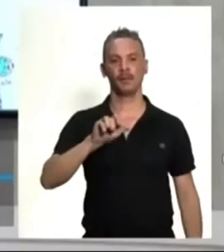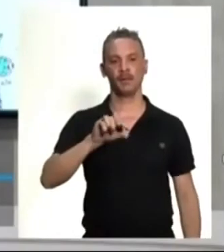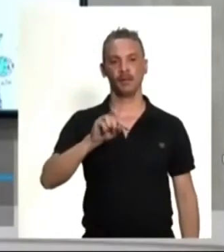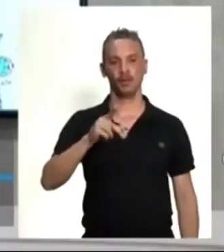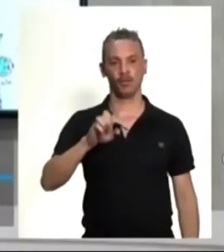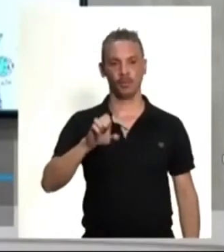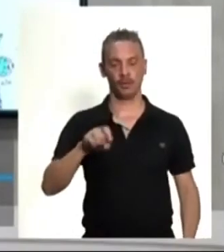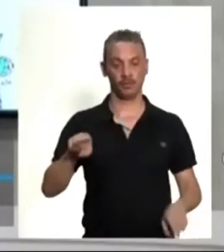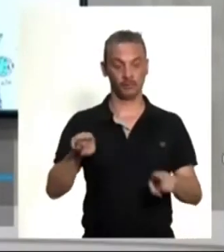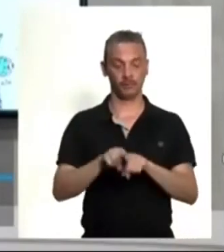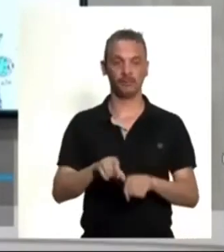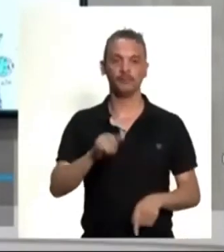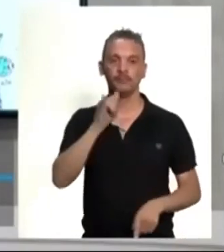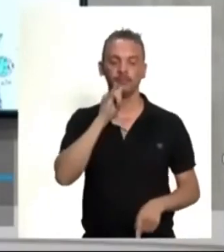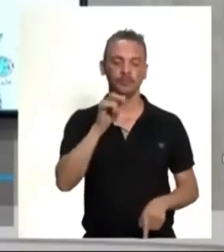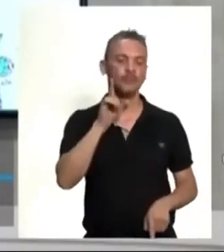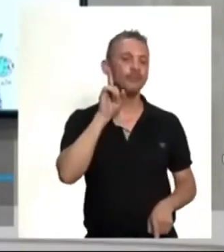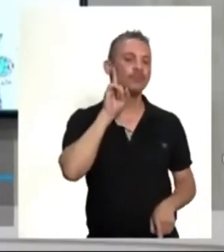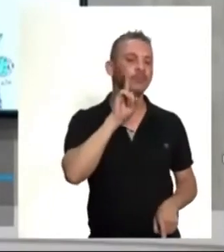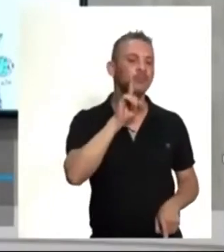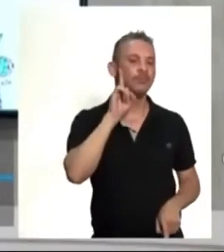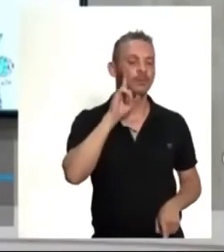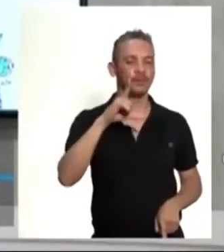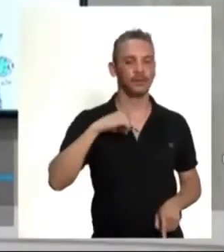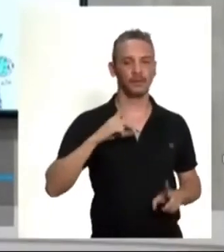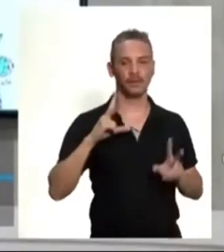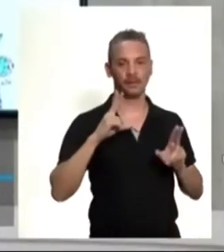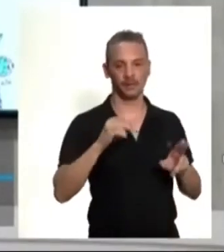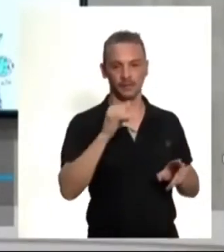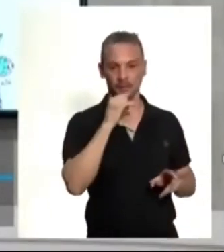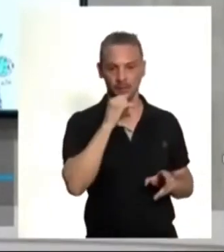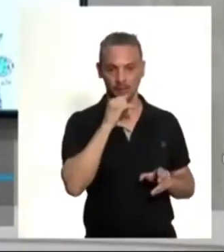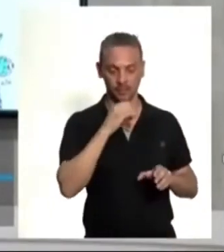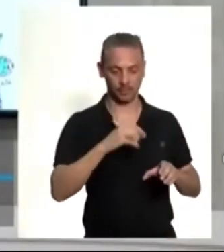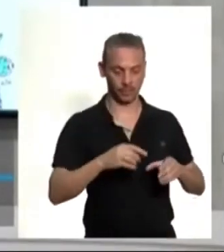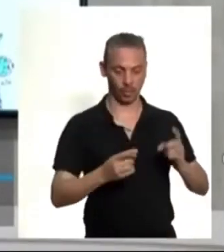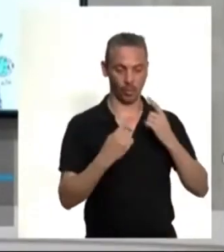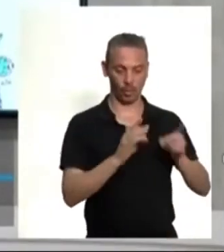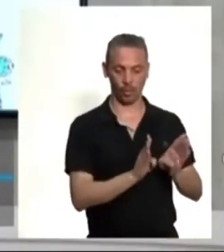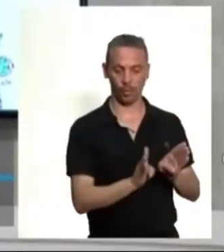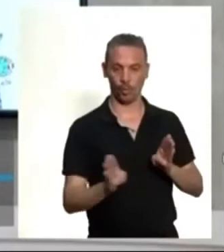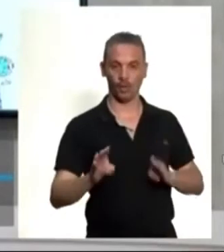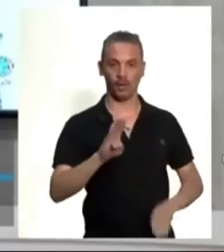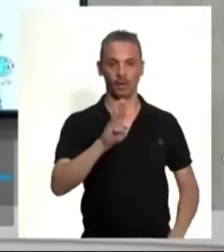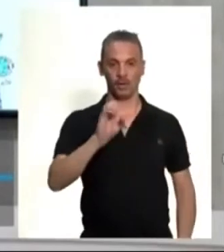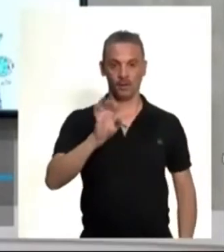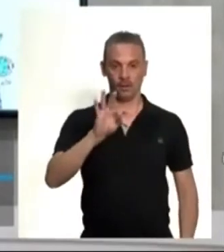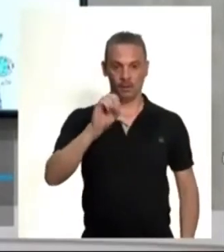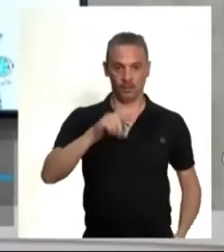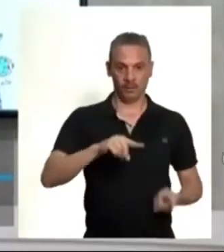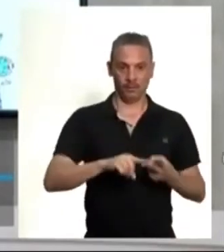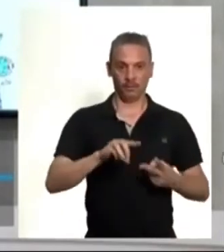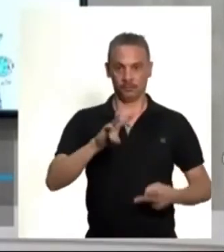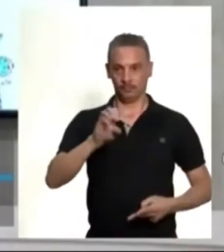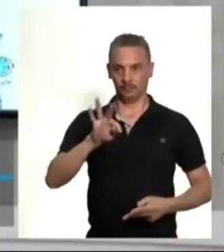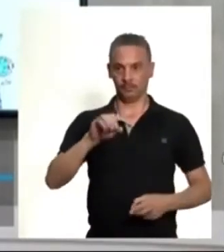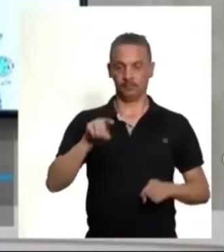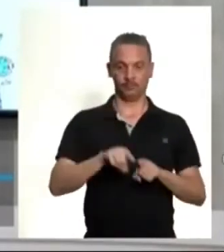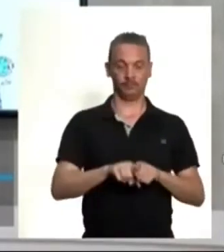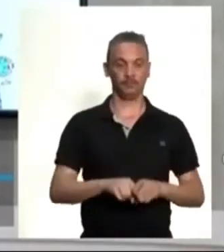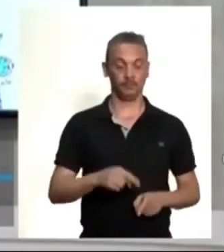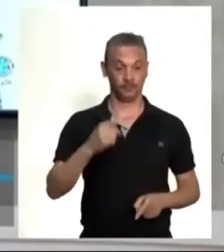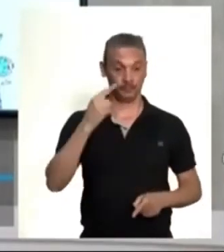Estados Unidos, há um corredor urbanizado de Boston a Washington, passando por Nova York. Aqui nós temos